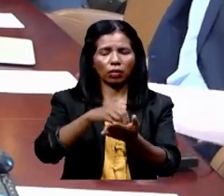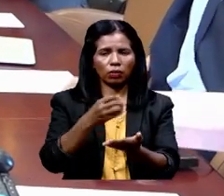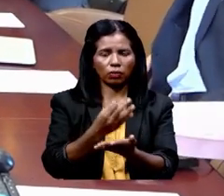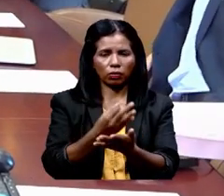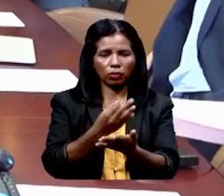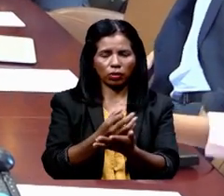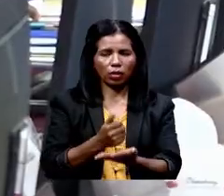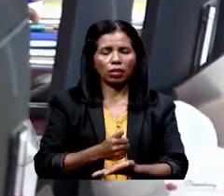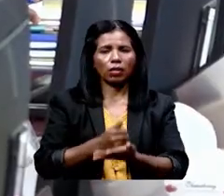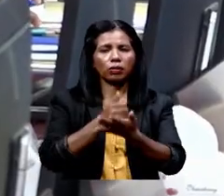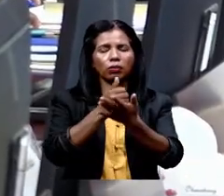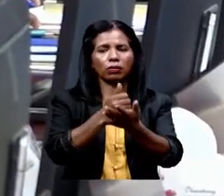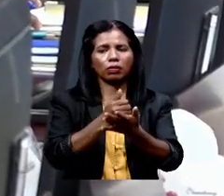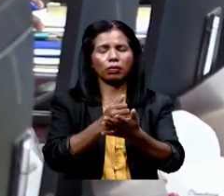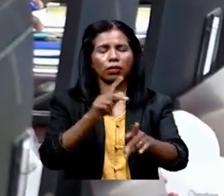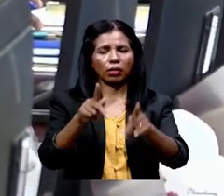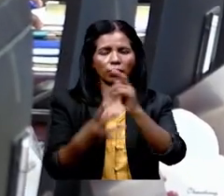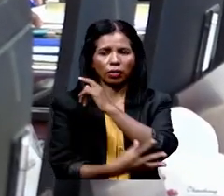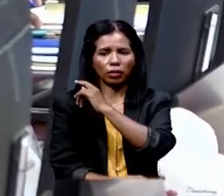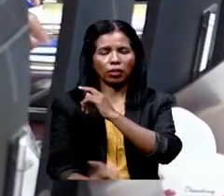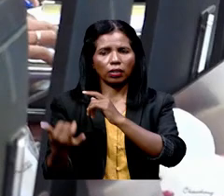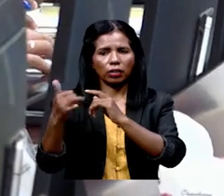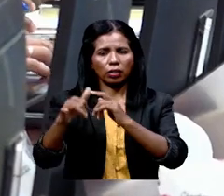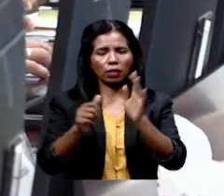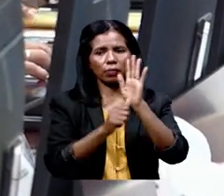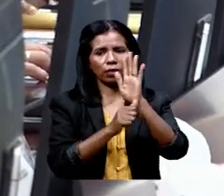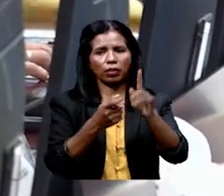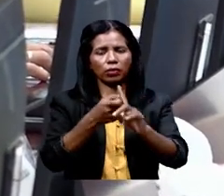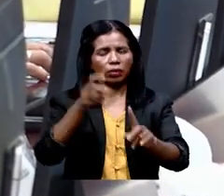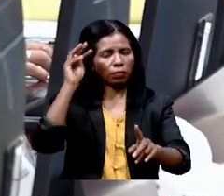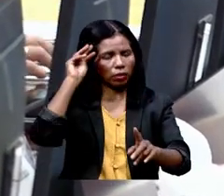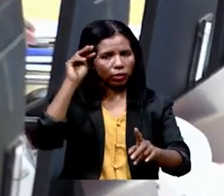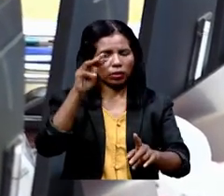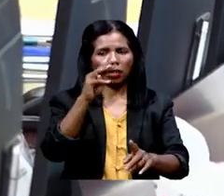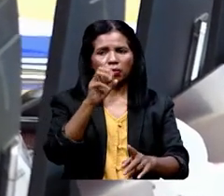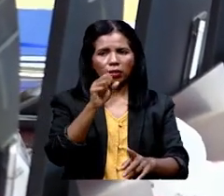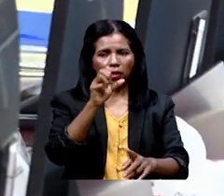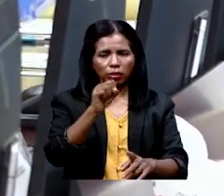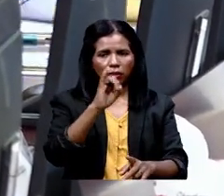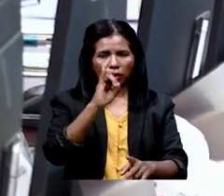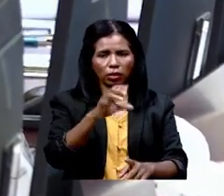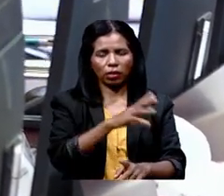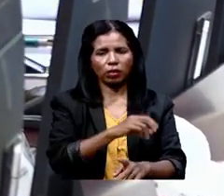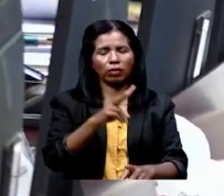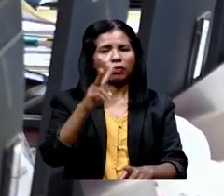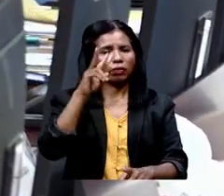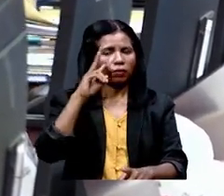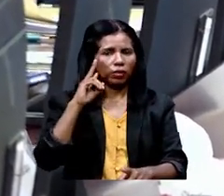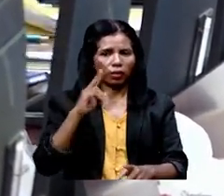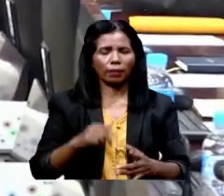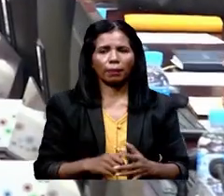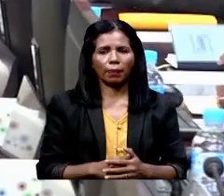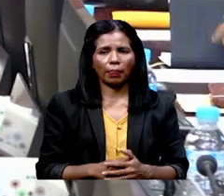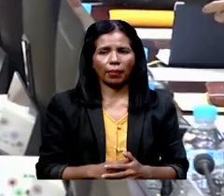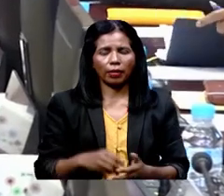e apoio pontual para vulnerável Sira. Nebe apresenta o si Ministra Solidariedade Social no Inclusão, Verônica das Dores.